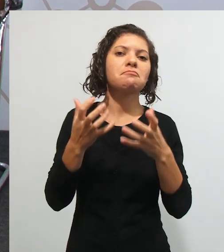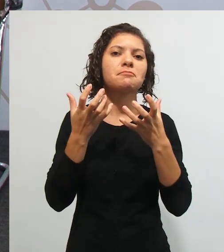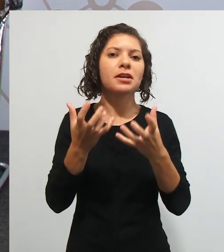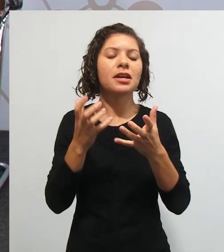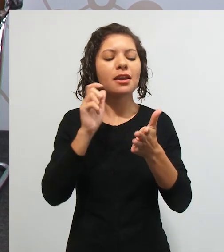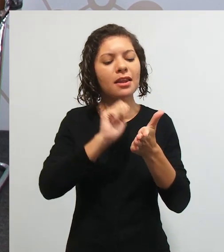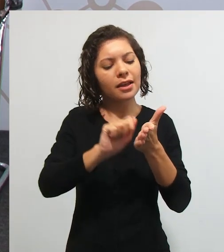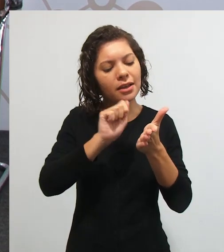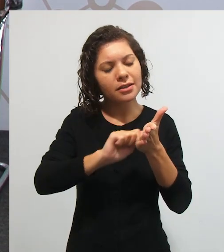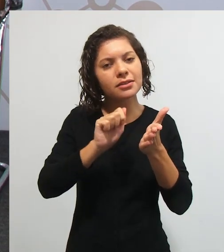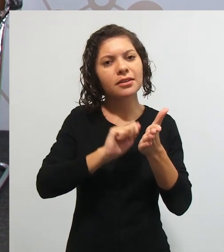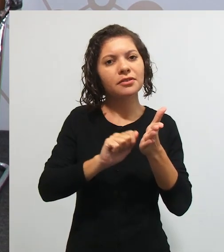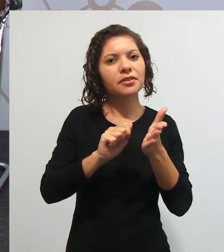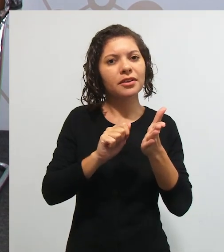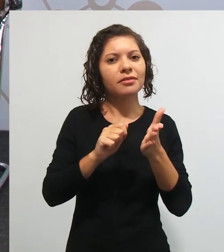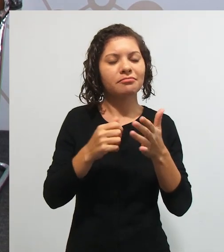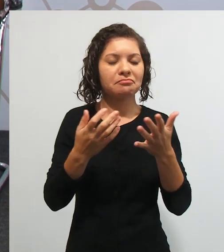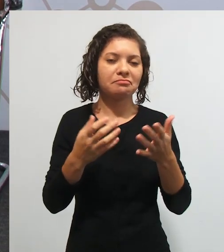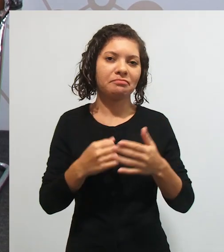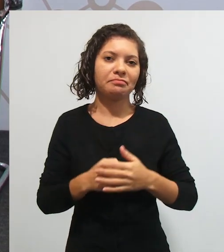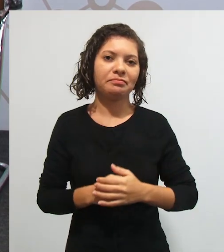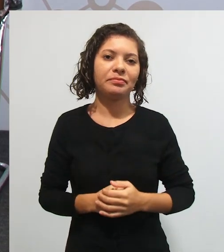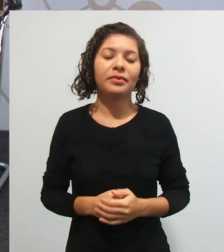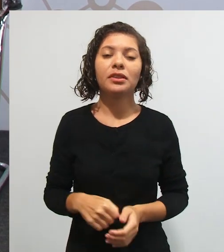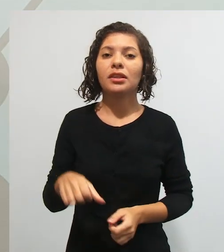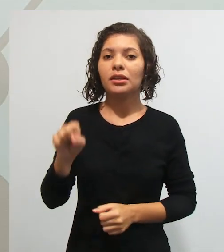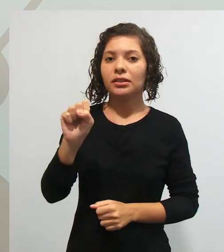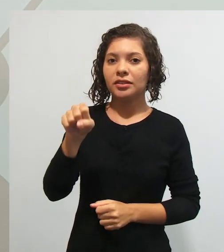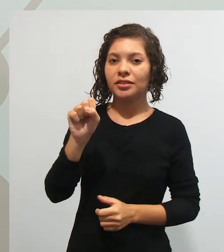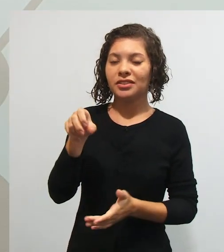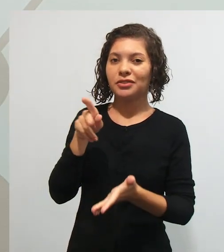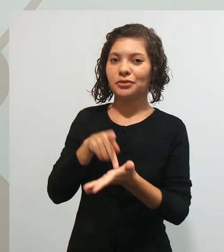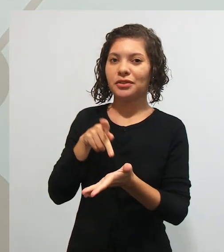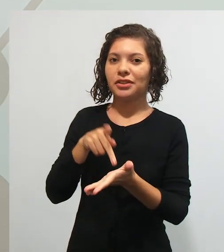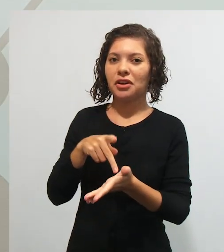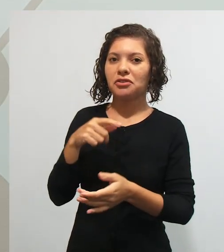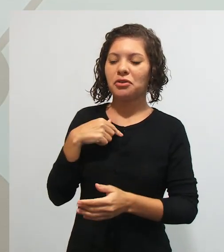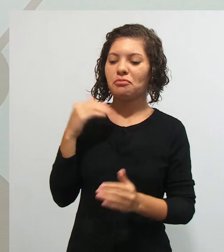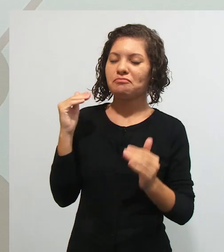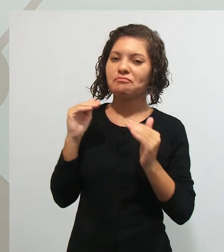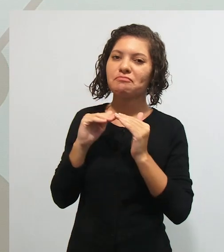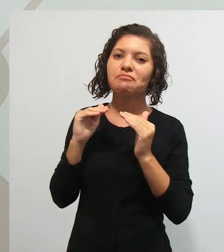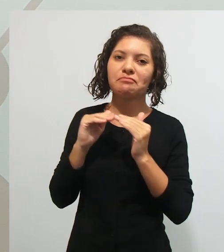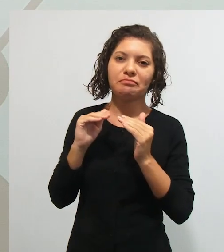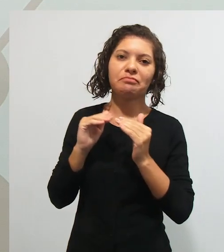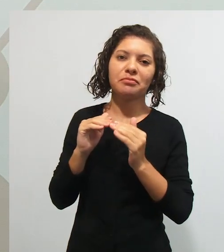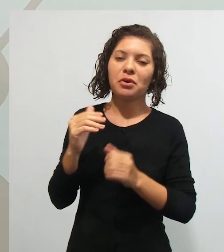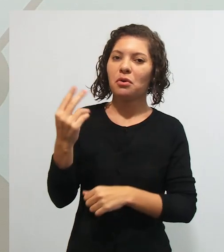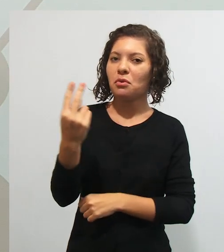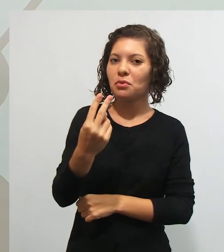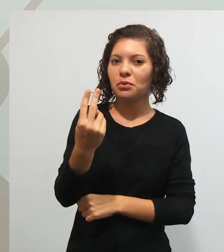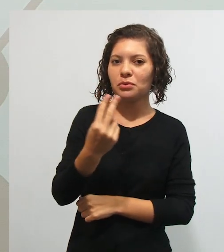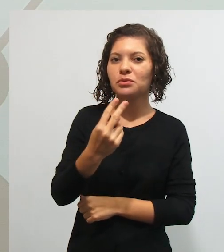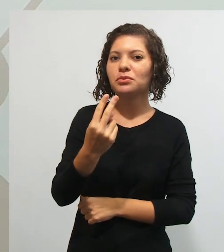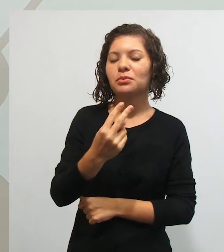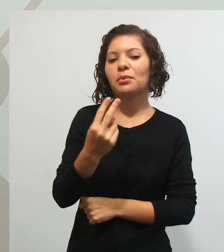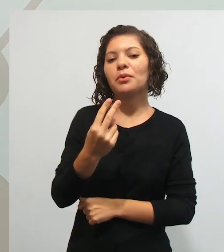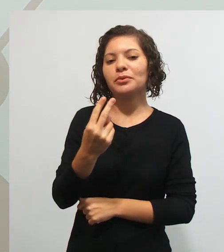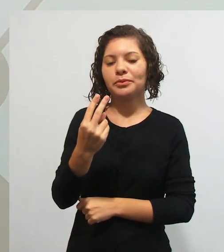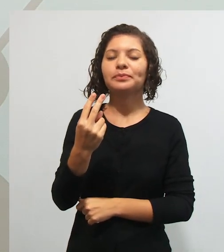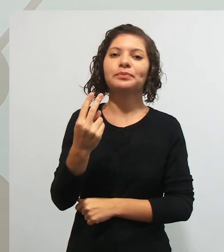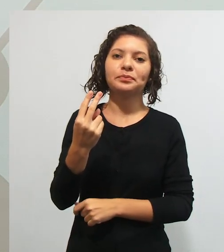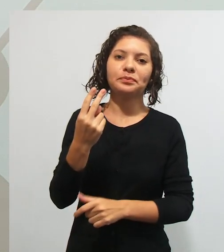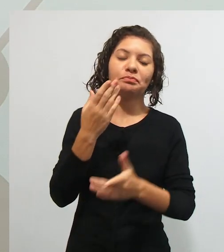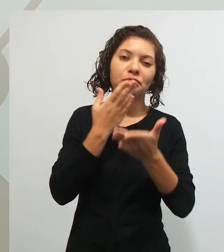querer dizer, como defende o Geraldi. Concordo com os dois grandes estudiosos, referência na questão